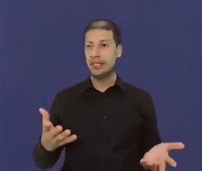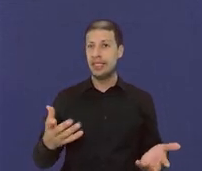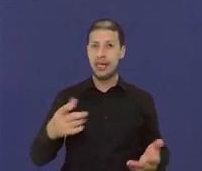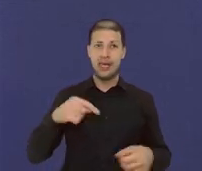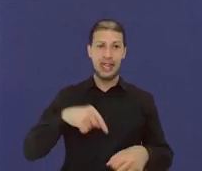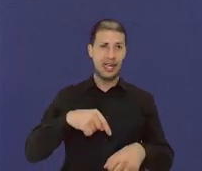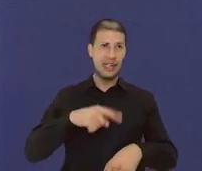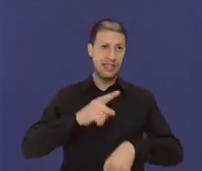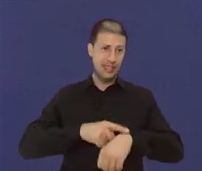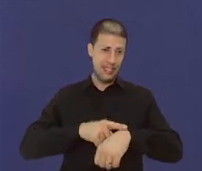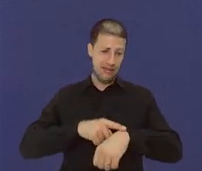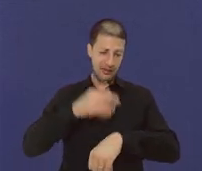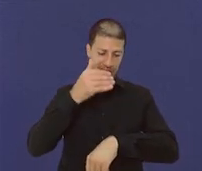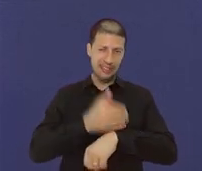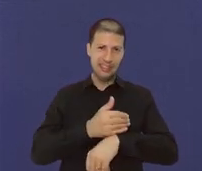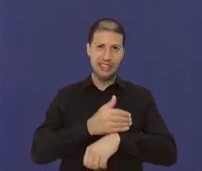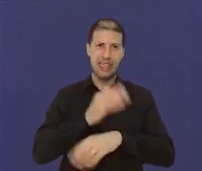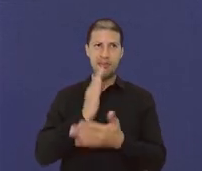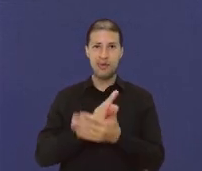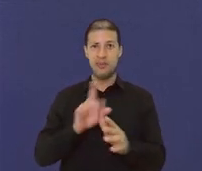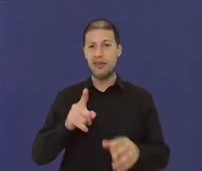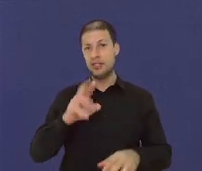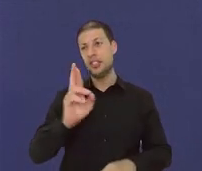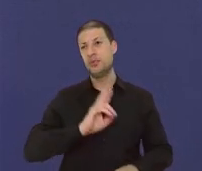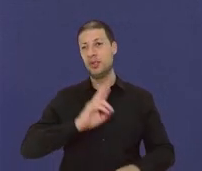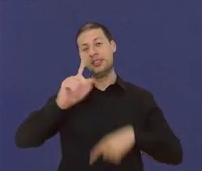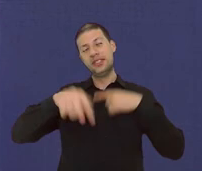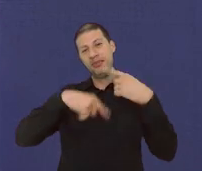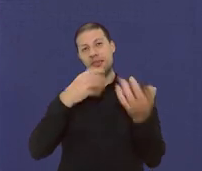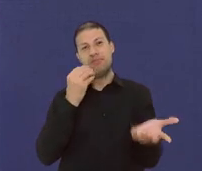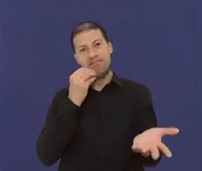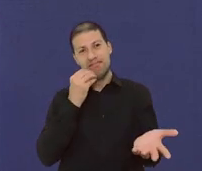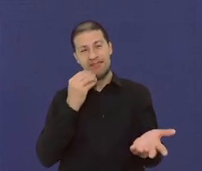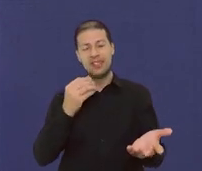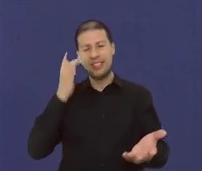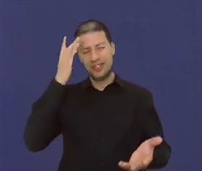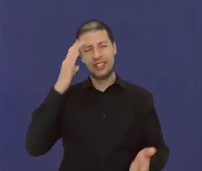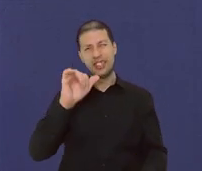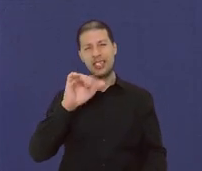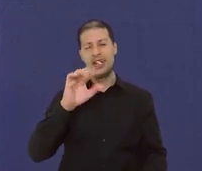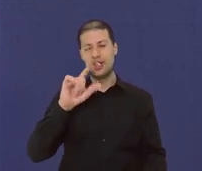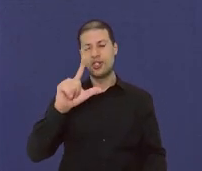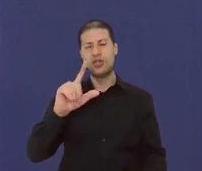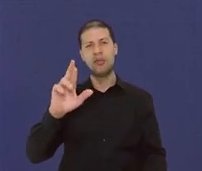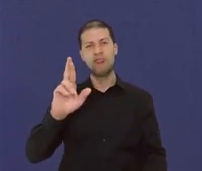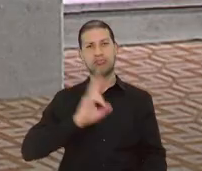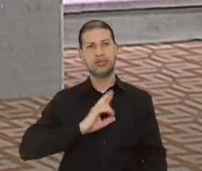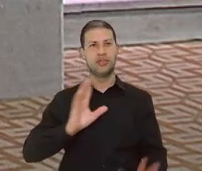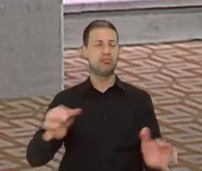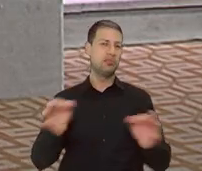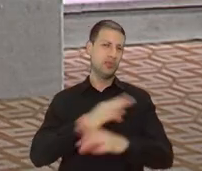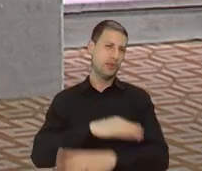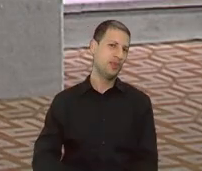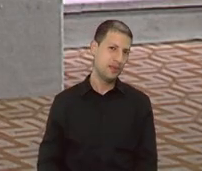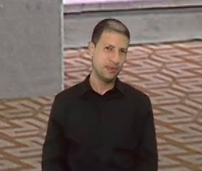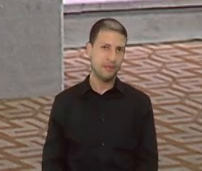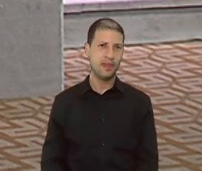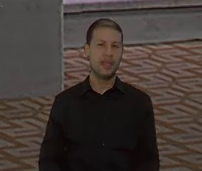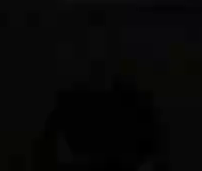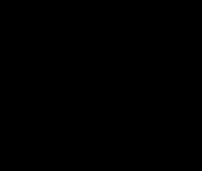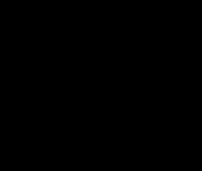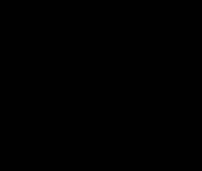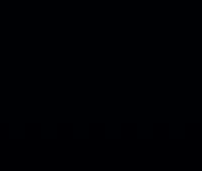o tempo mas vai ficar a resposta de vocês para uma próxima oportunidade acho que a Carol respondeu de uma forma super completa e eu queria agradecer